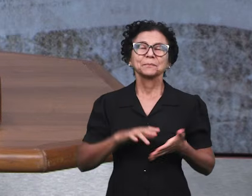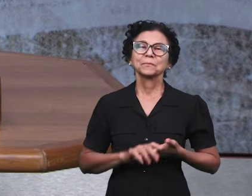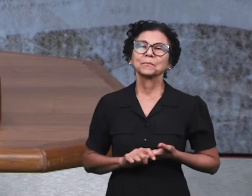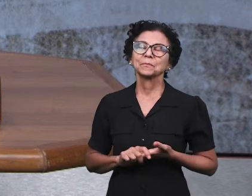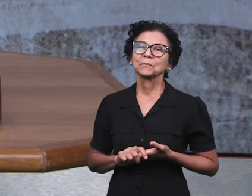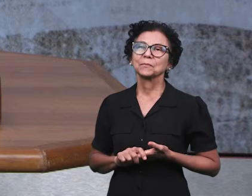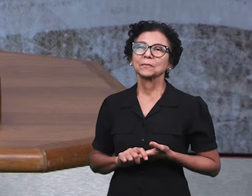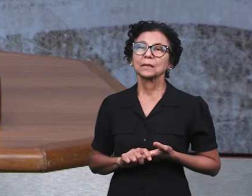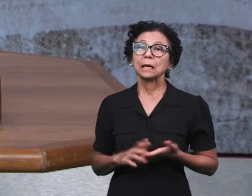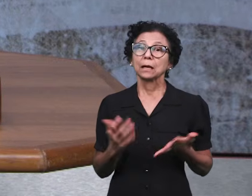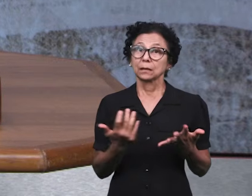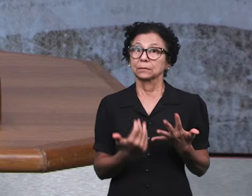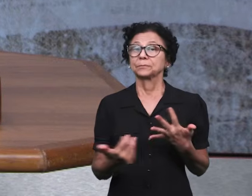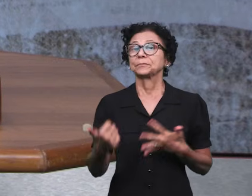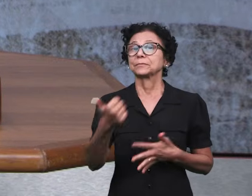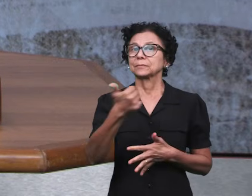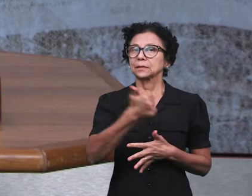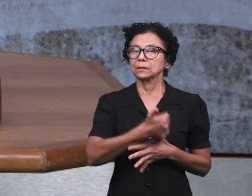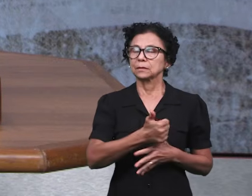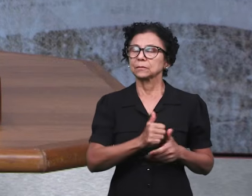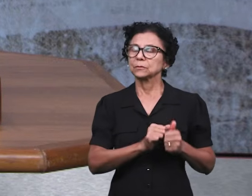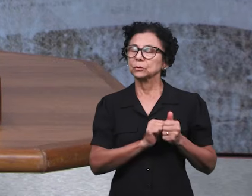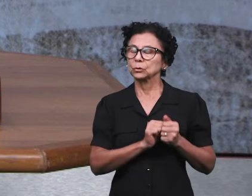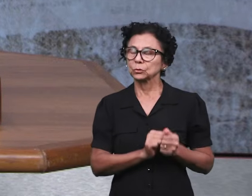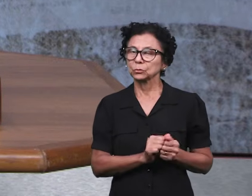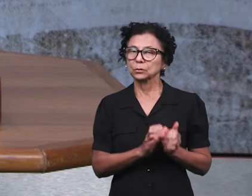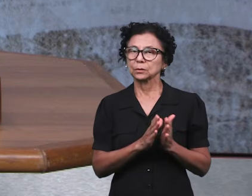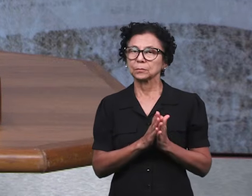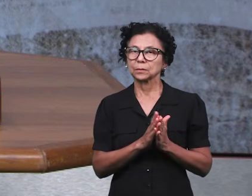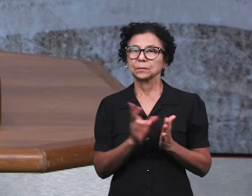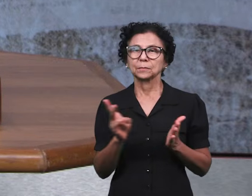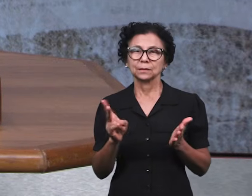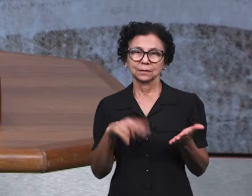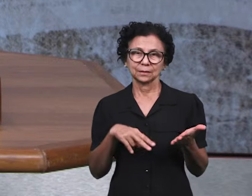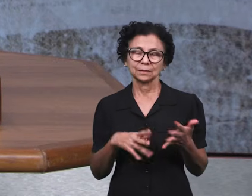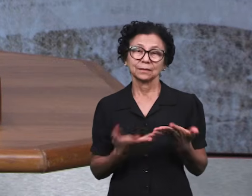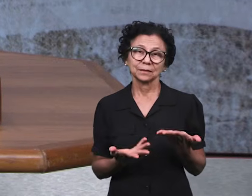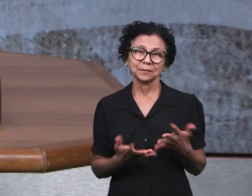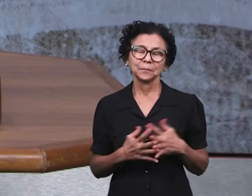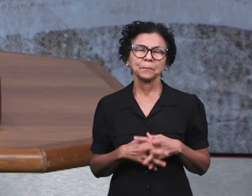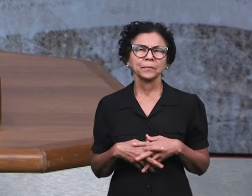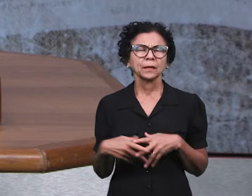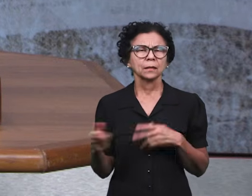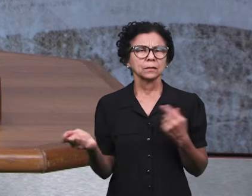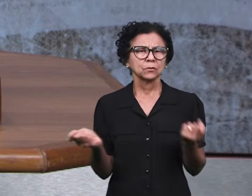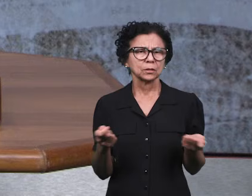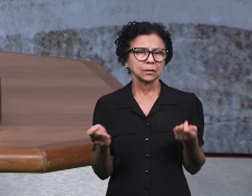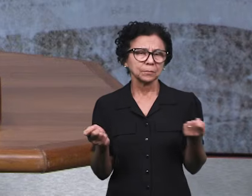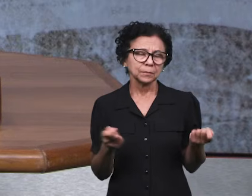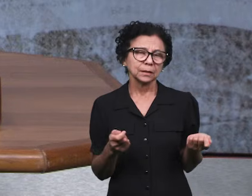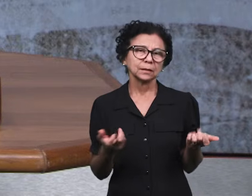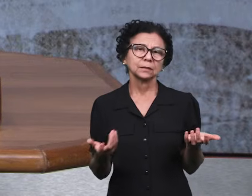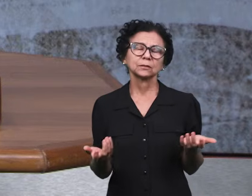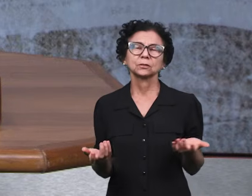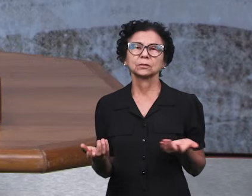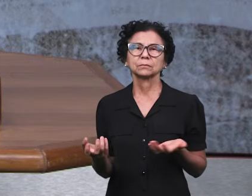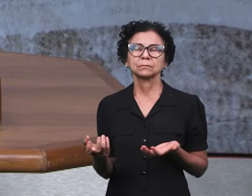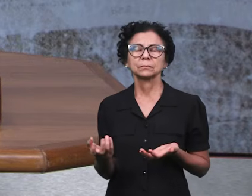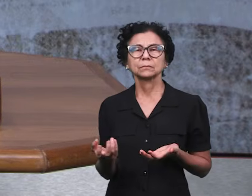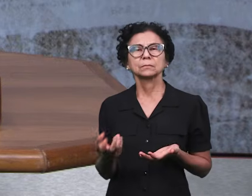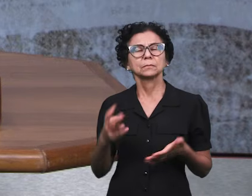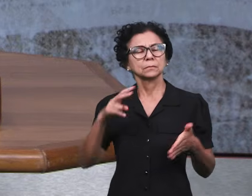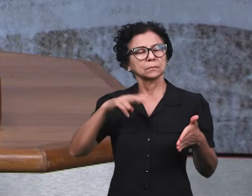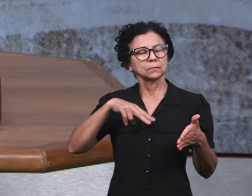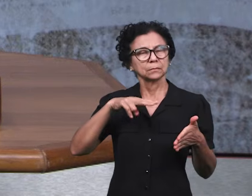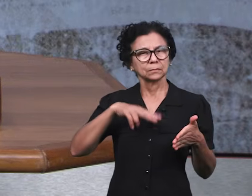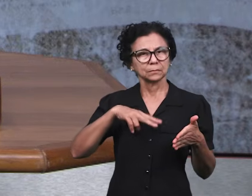tido o privilégio de juntos lermos a palavra do Senhor, né? Diariamente estamos aqui fazendo a